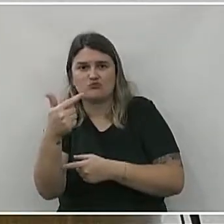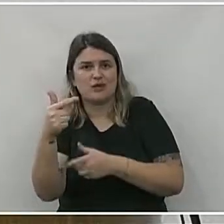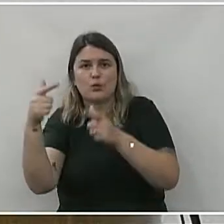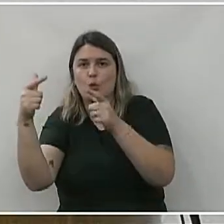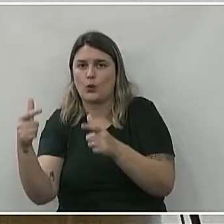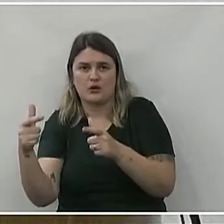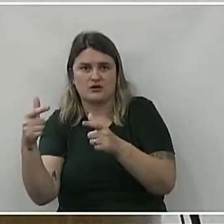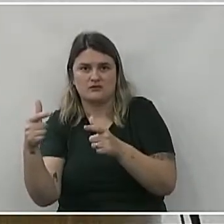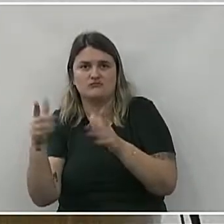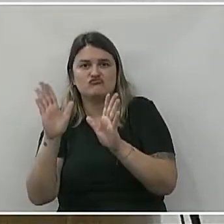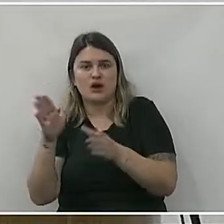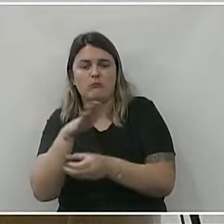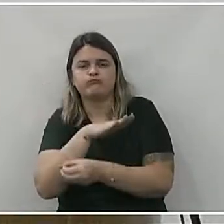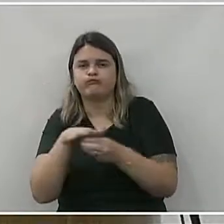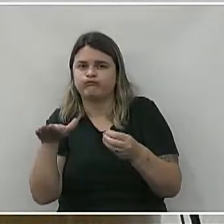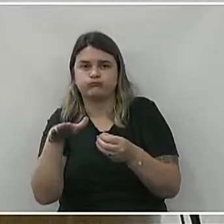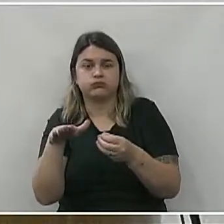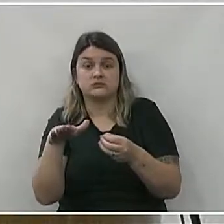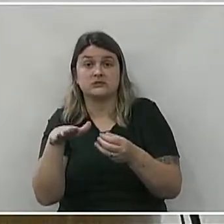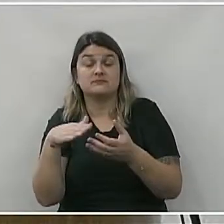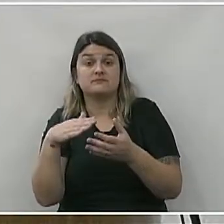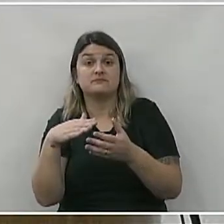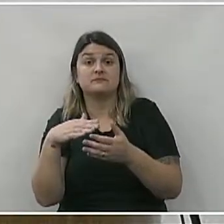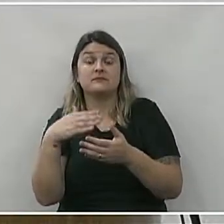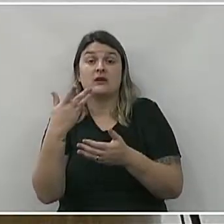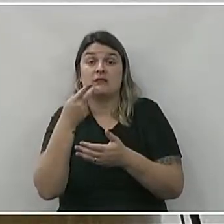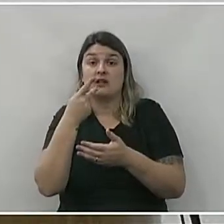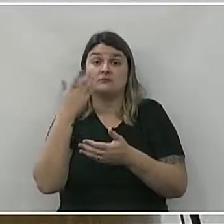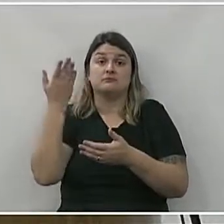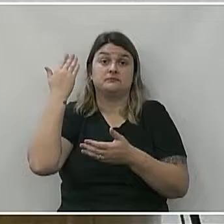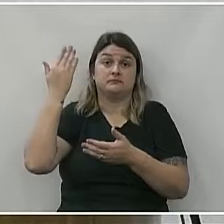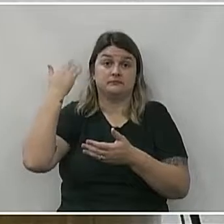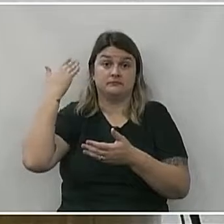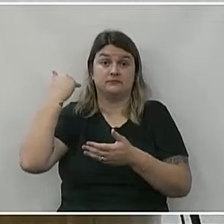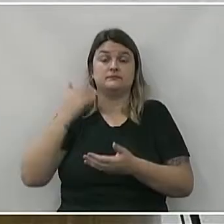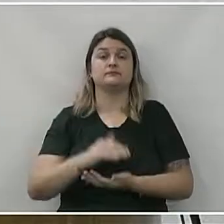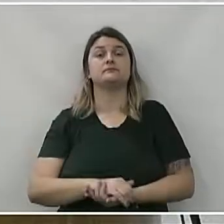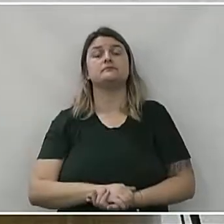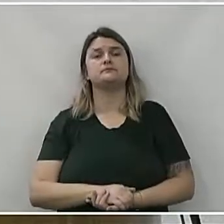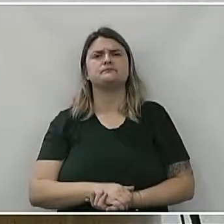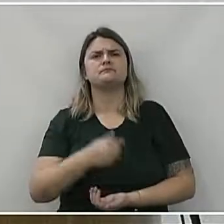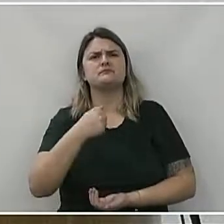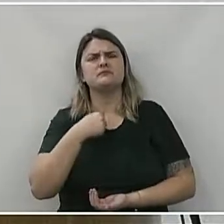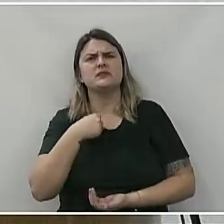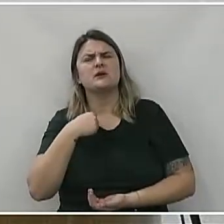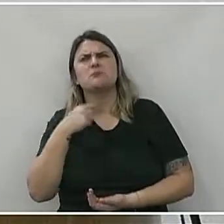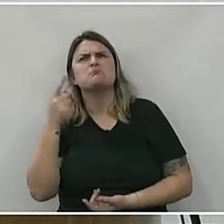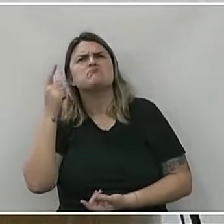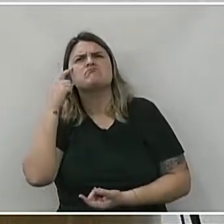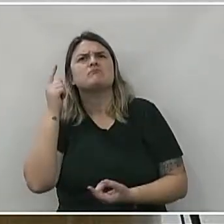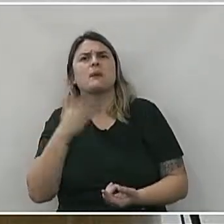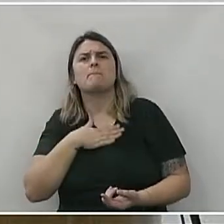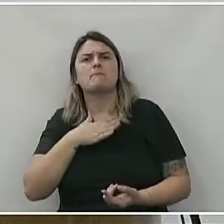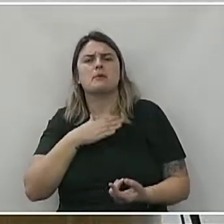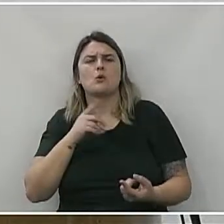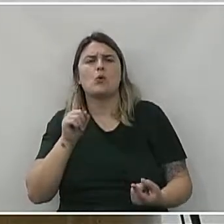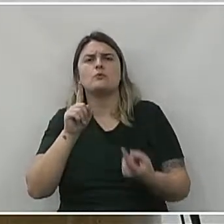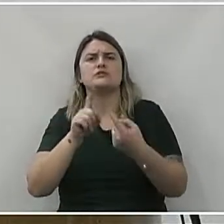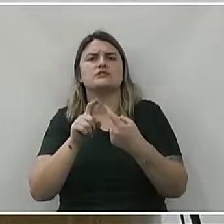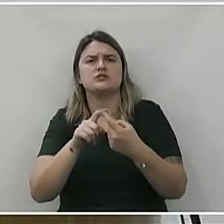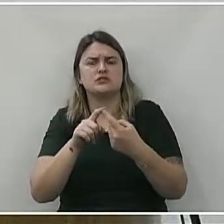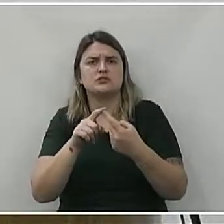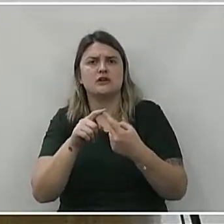para implantar o PAI. Como já disse desde o início do meu mandato, estou no sentido de ajudar a resolver